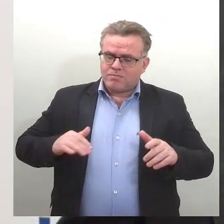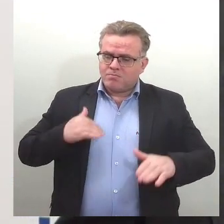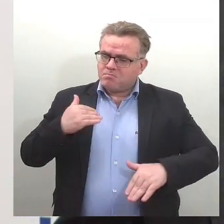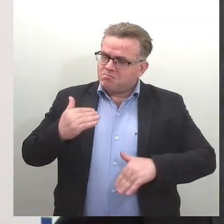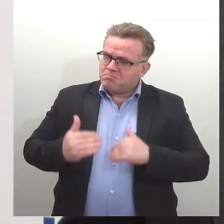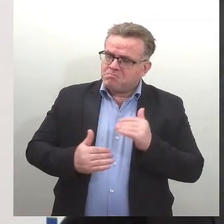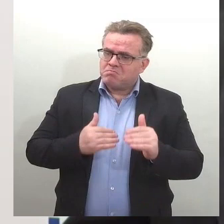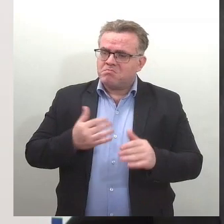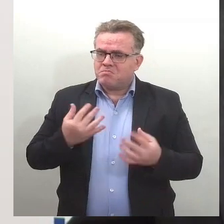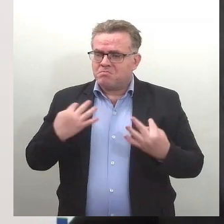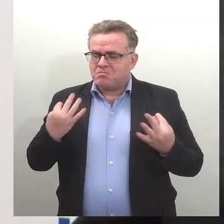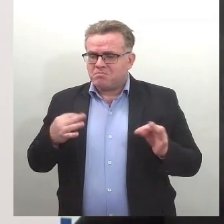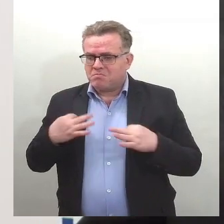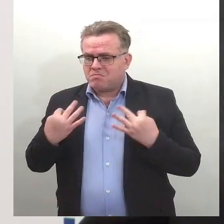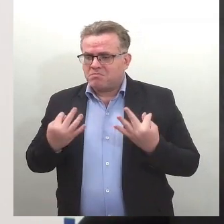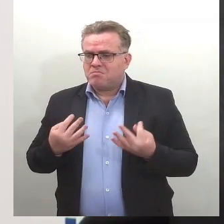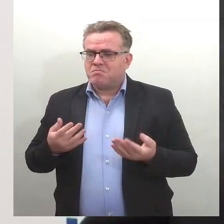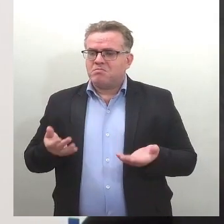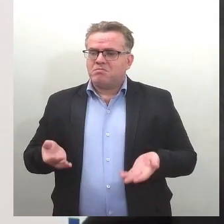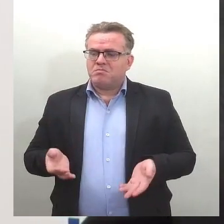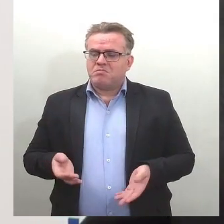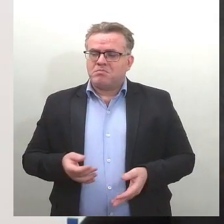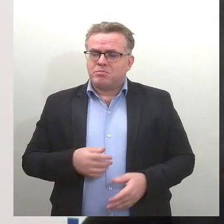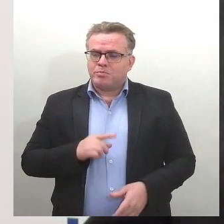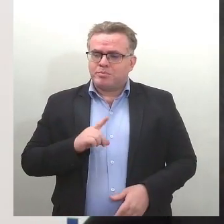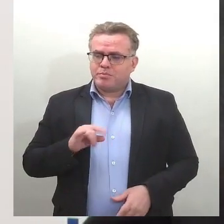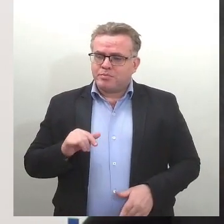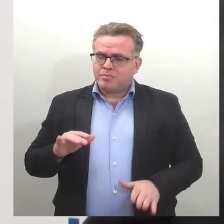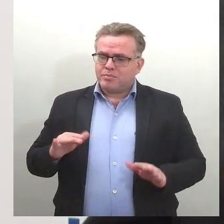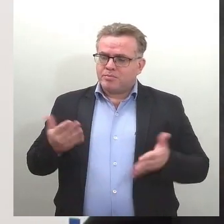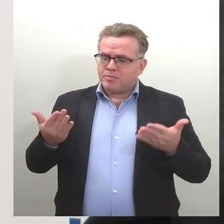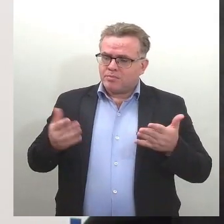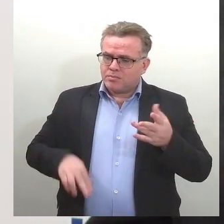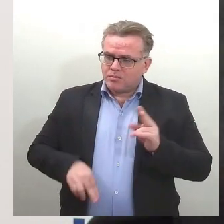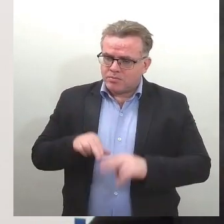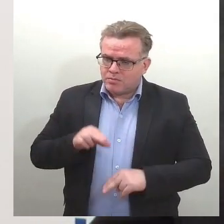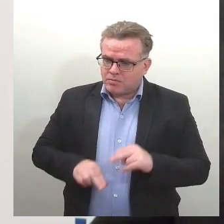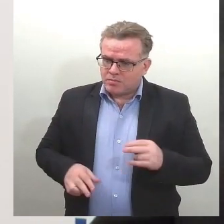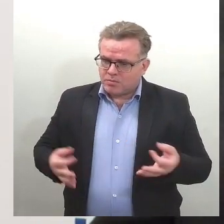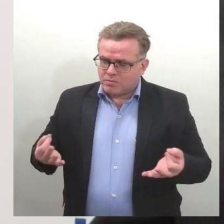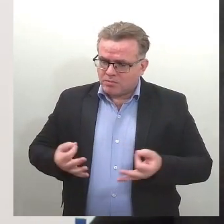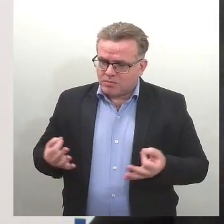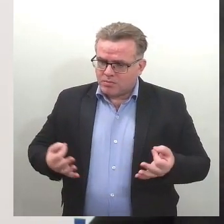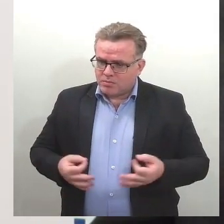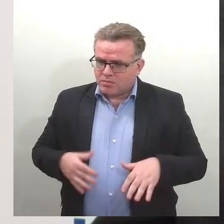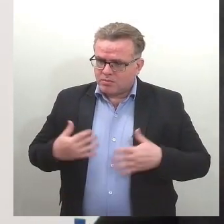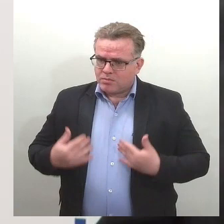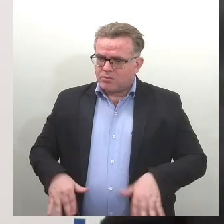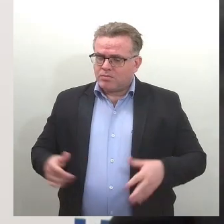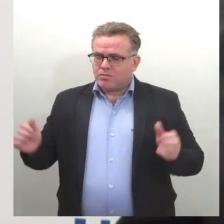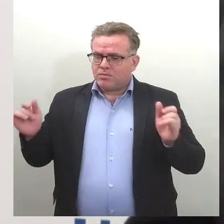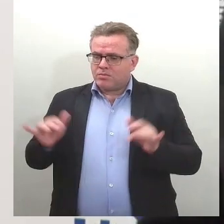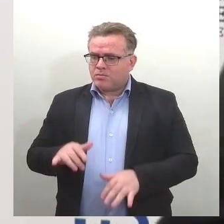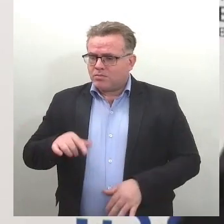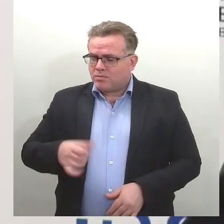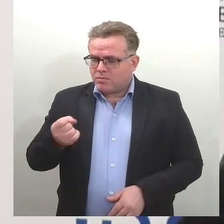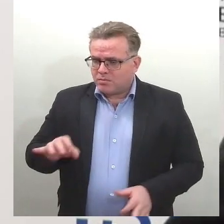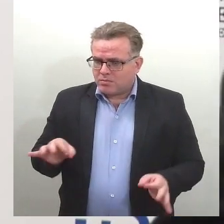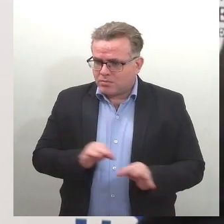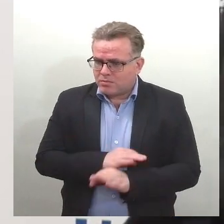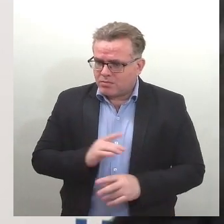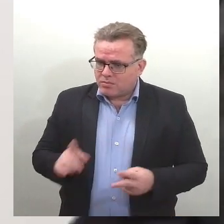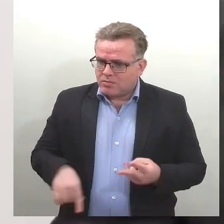agora esses eventos juninos que foram grandiosos para o nosso estado, como também estivemos em Lagarto, Festival